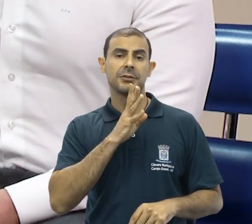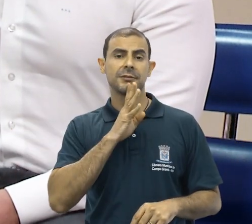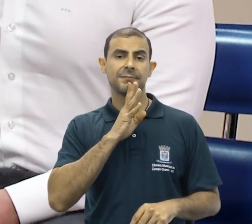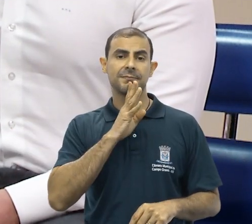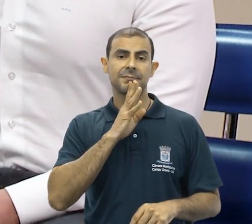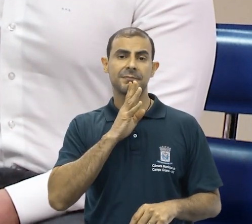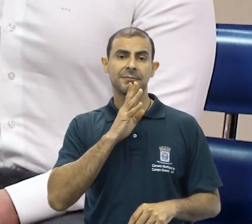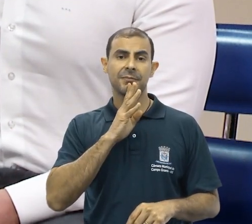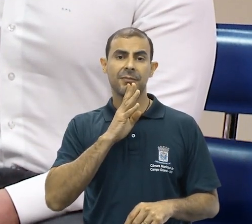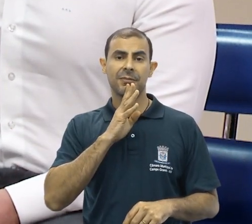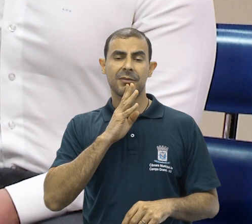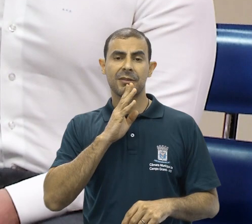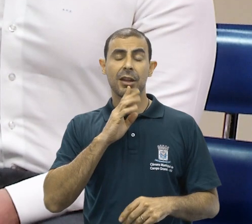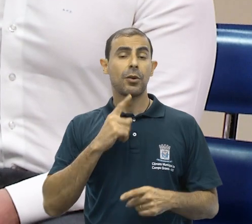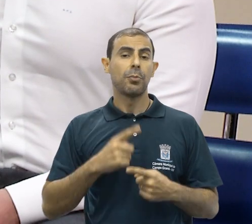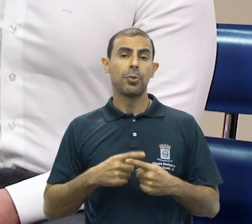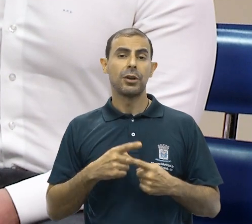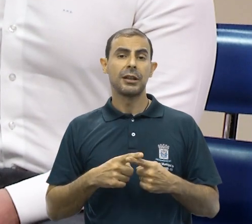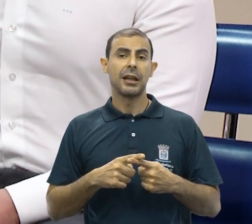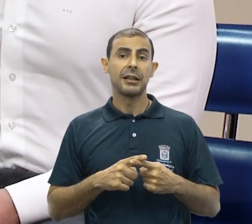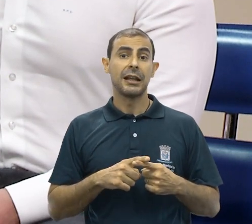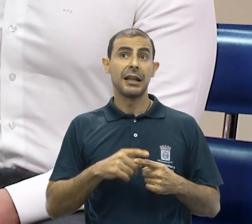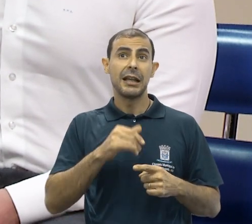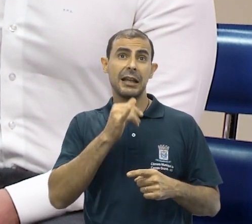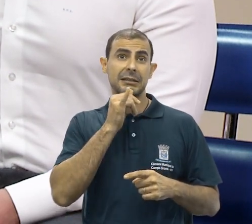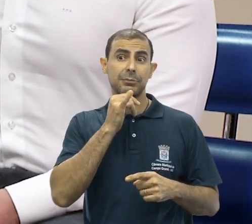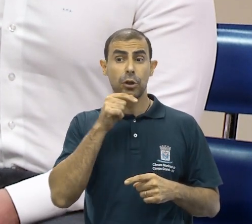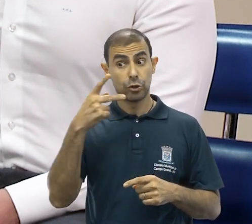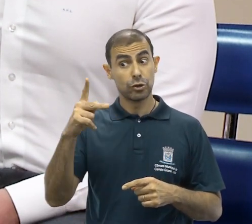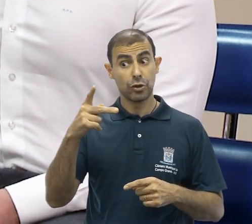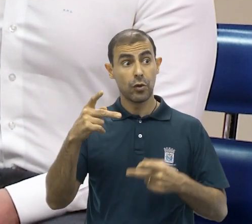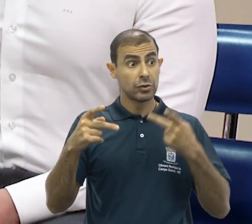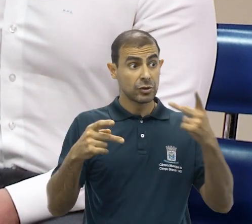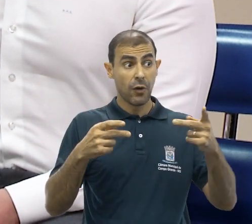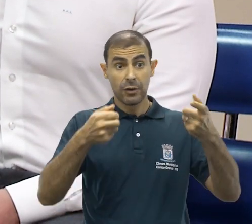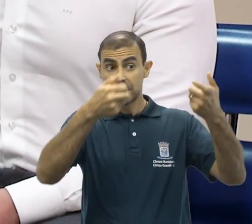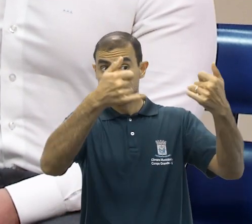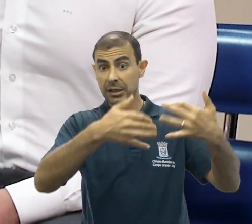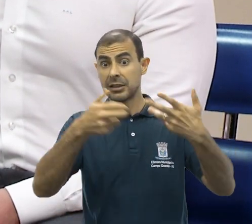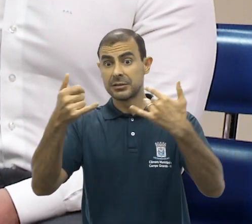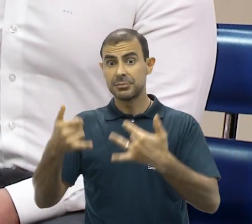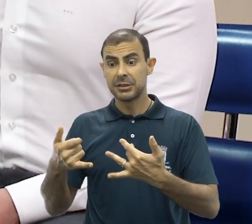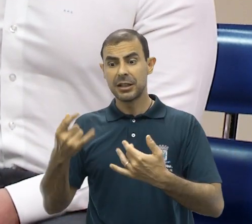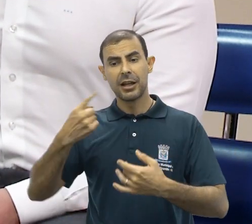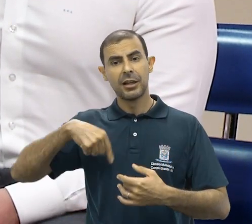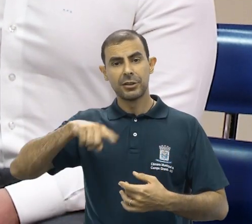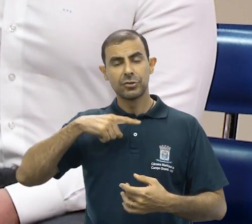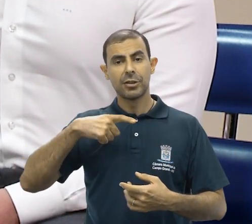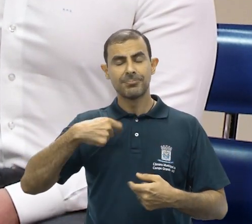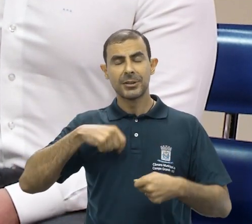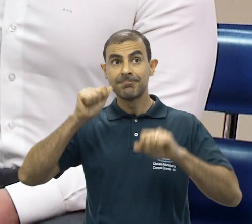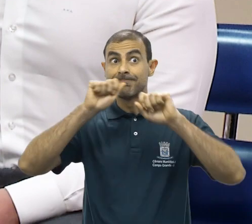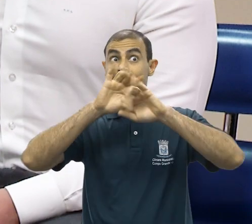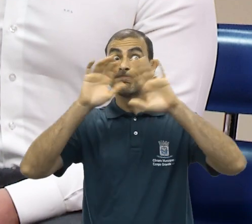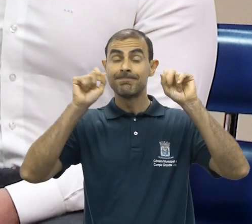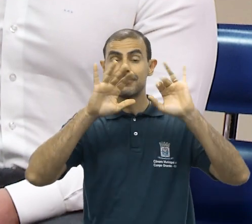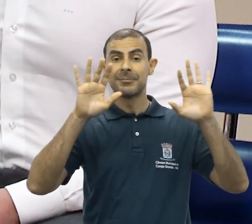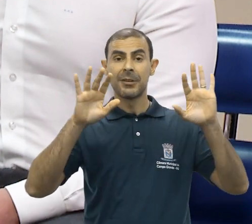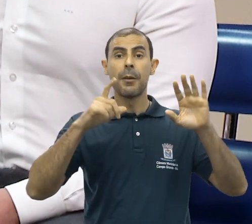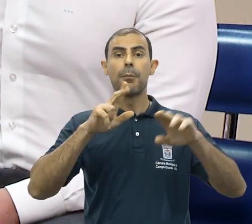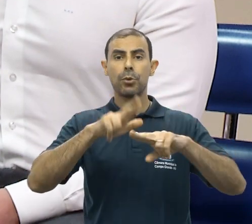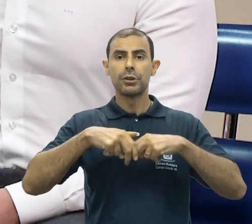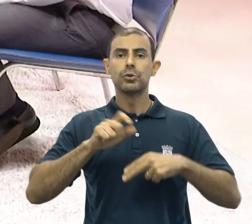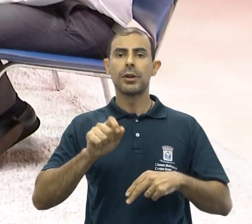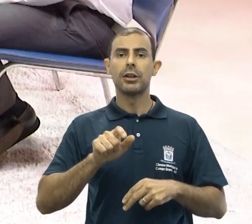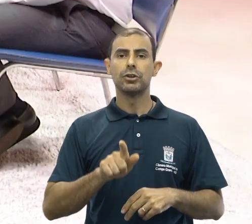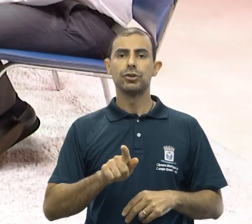si mesmo, tipo, a sua fala vai clareando muitas coisas para a gente. E por isso que nós lançamos o gibizinho para falar sobre Parkinson.